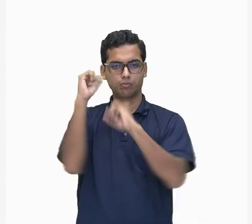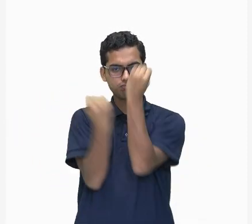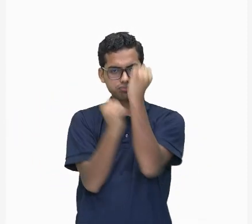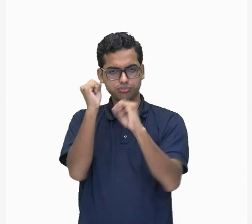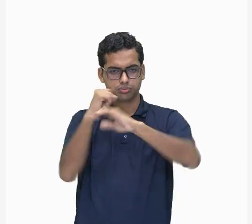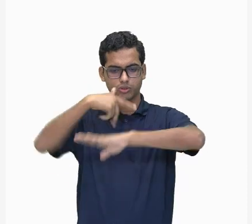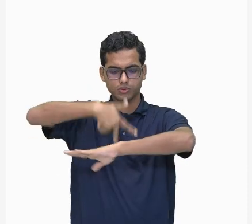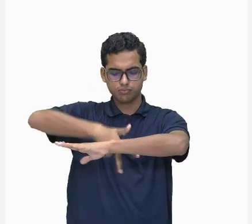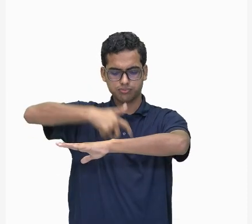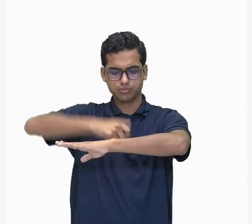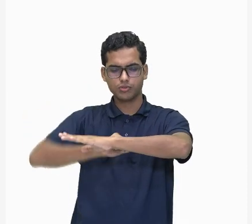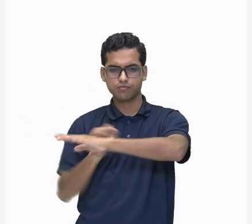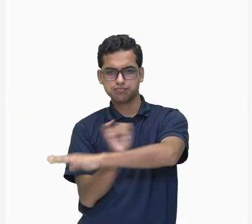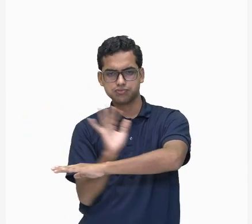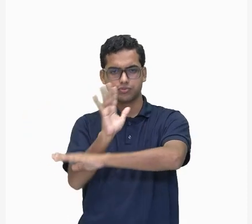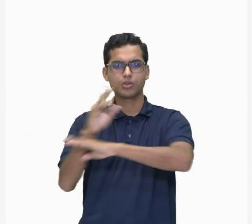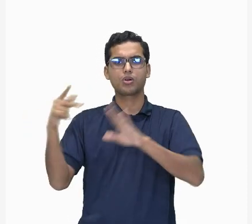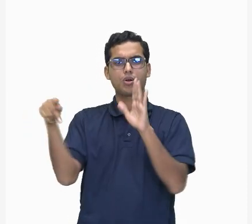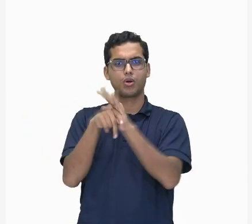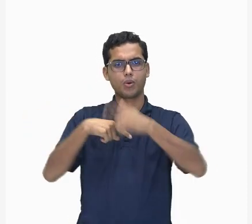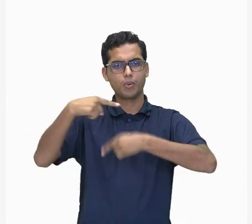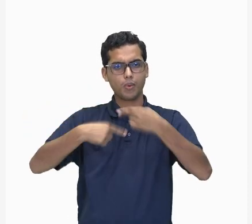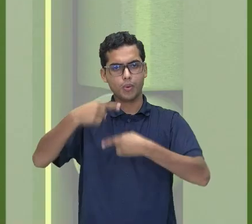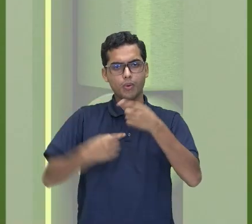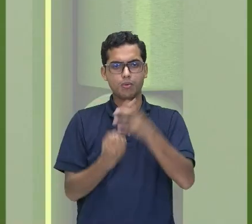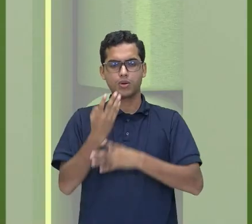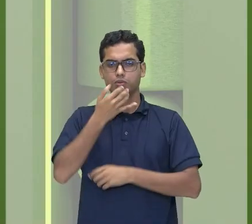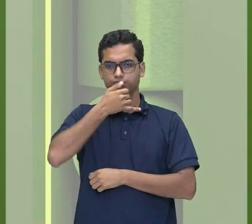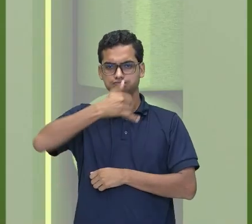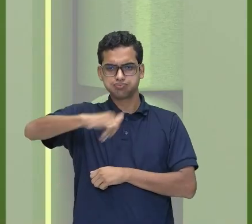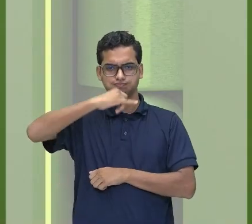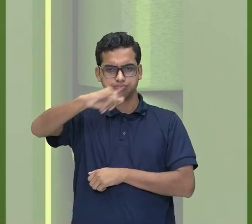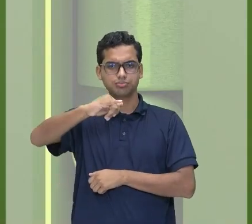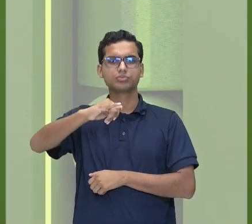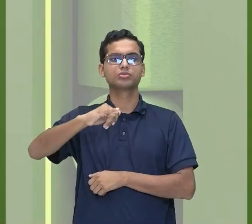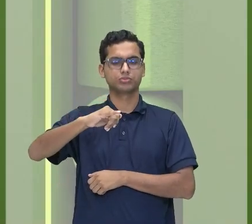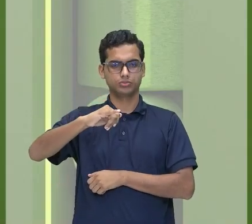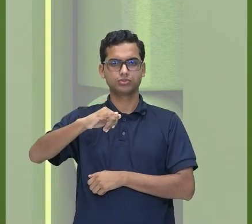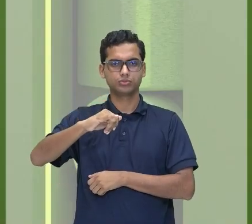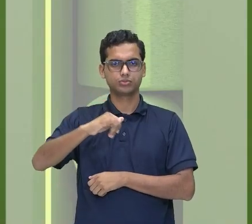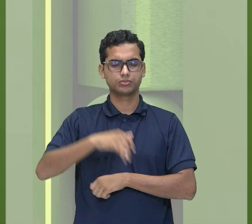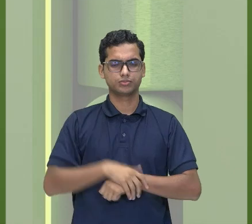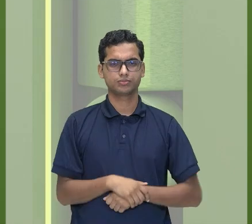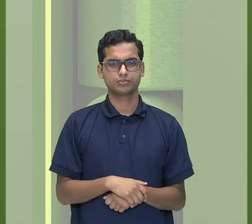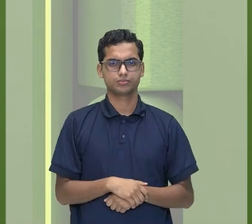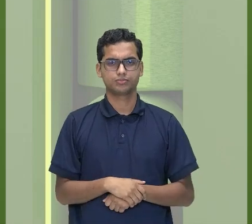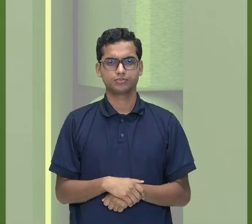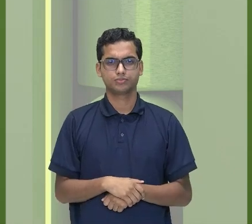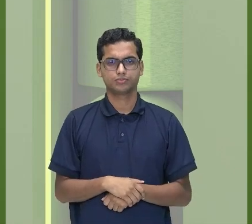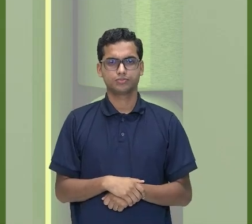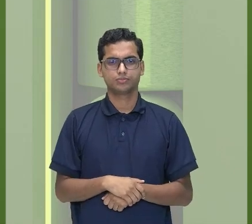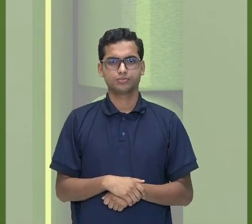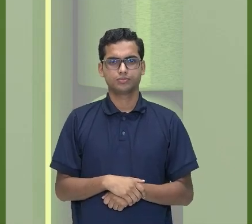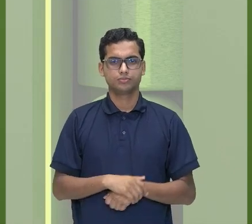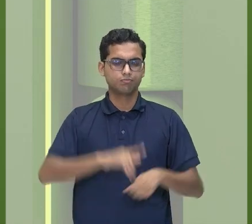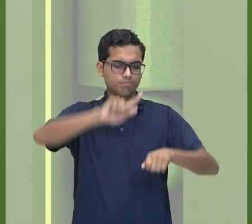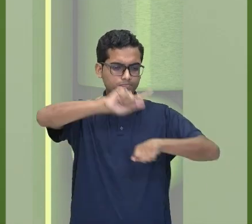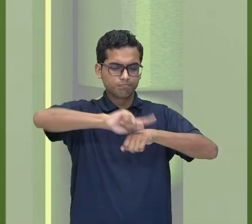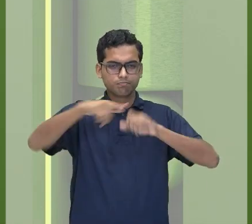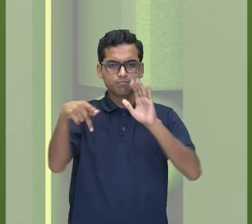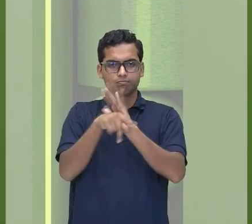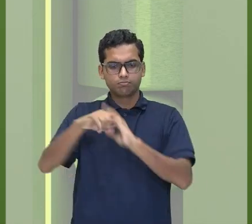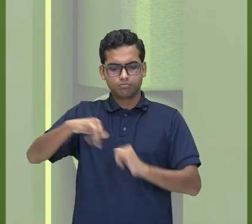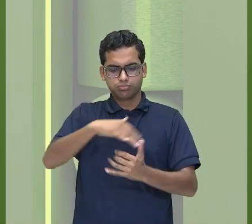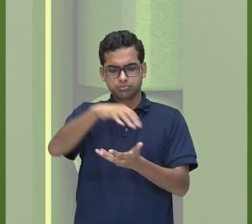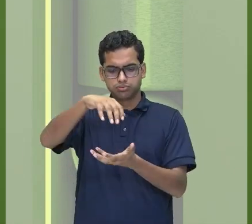energia elétrica. Então, gente, no caso aí da energia geotérmica, né, aquela energia proveniente das camadas mais profundas do